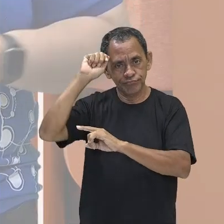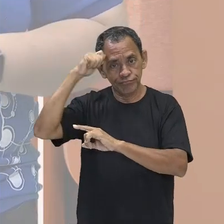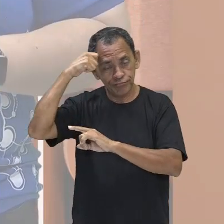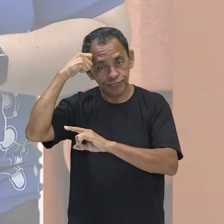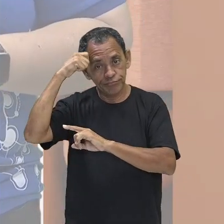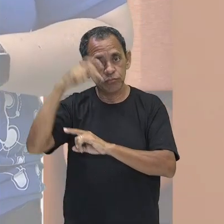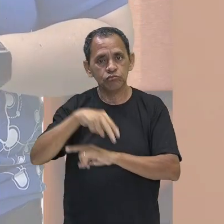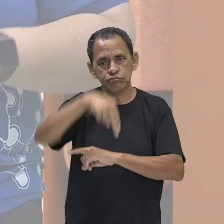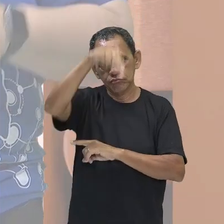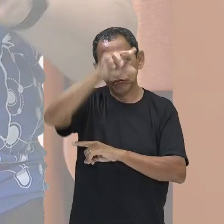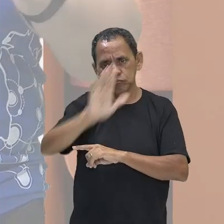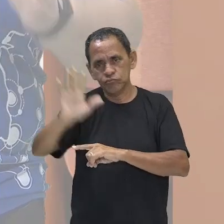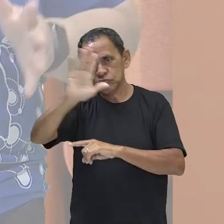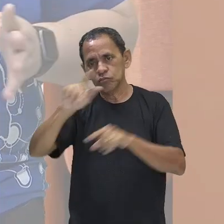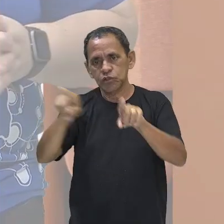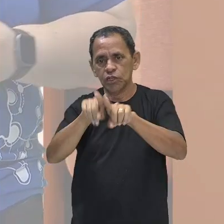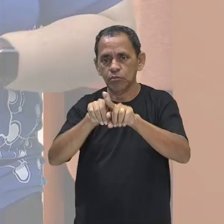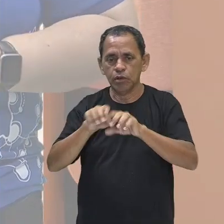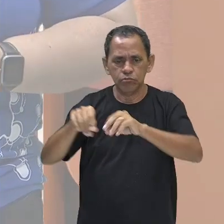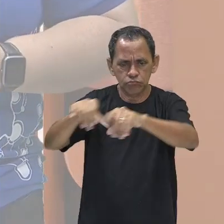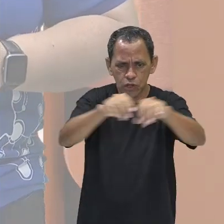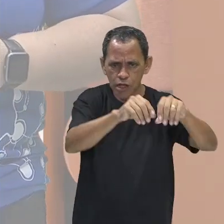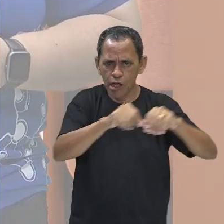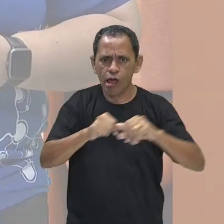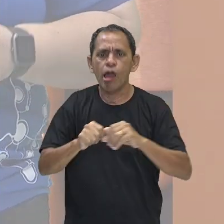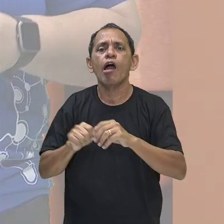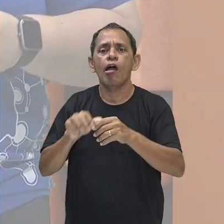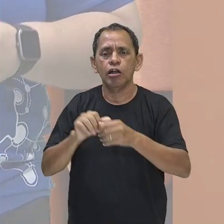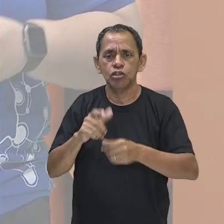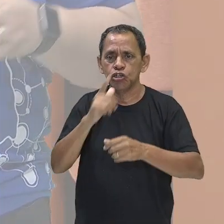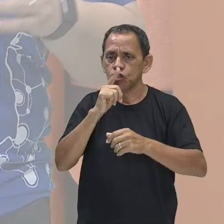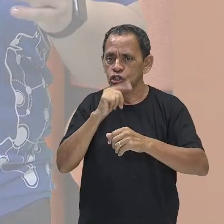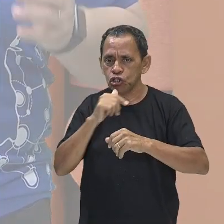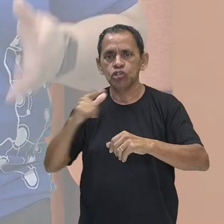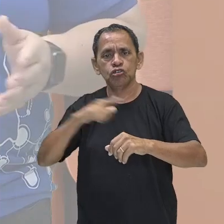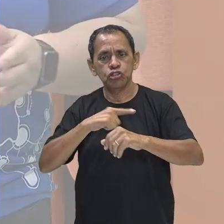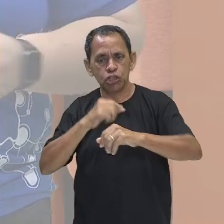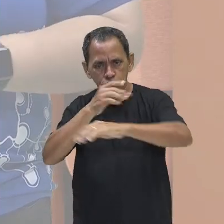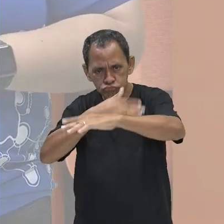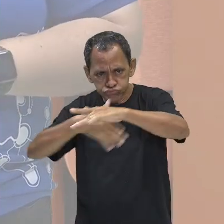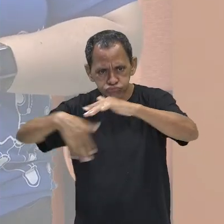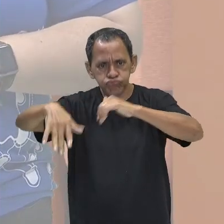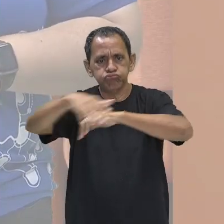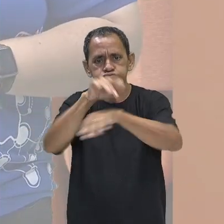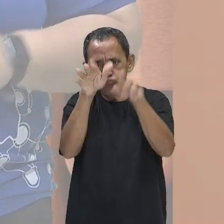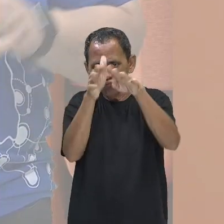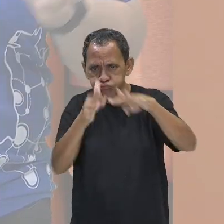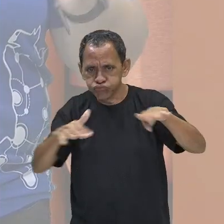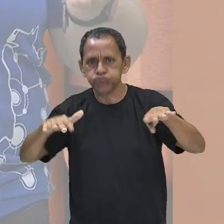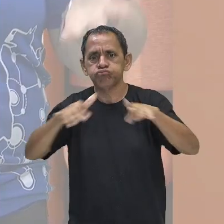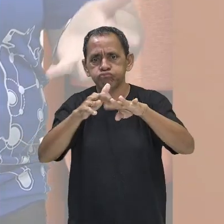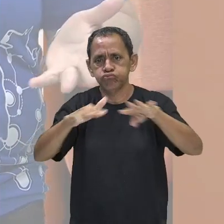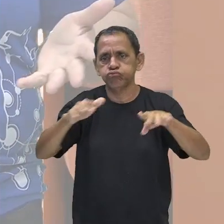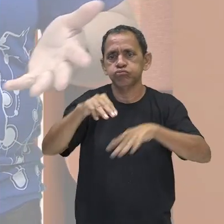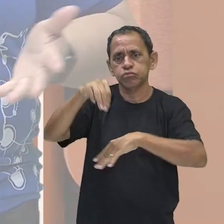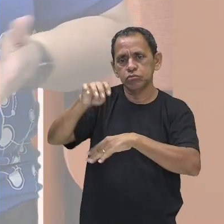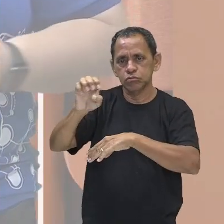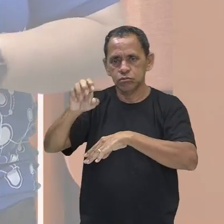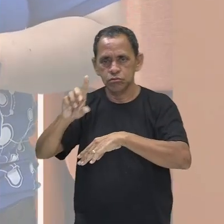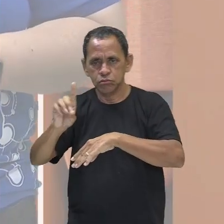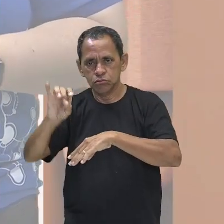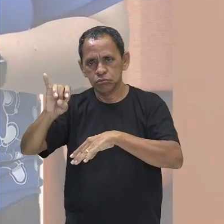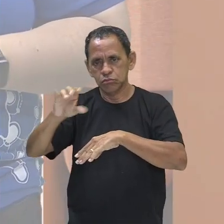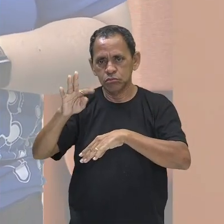em grande parte desértico, banhada pelo mar Mediterrâneo. A vida no Egito só era possível,